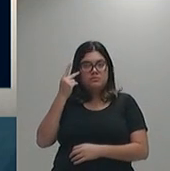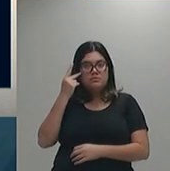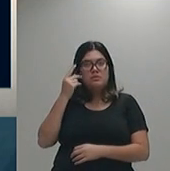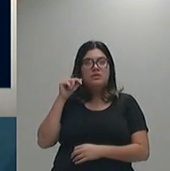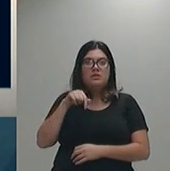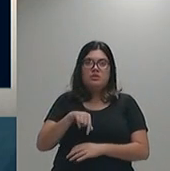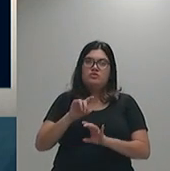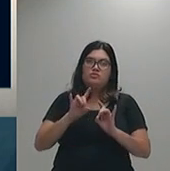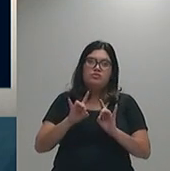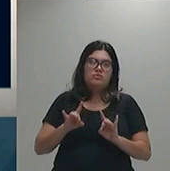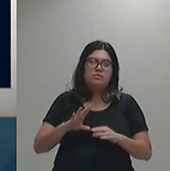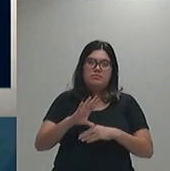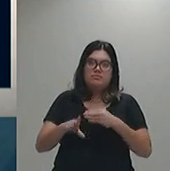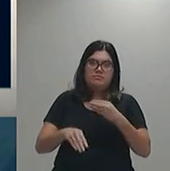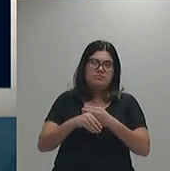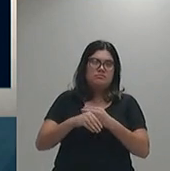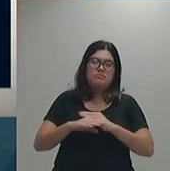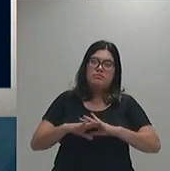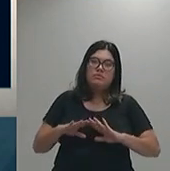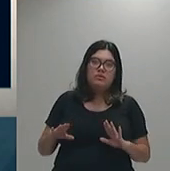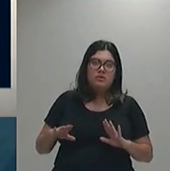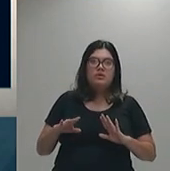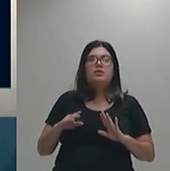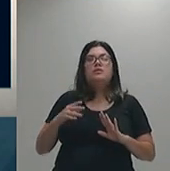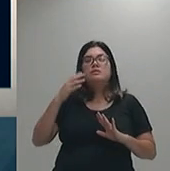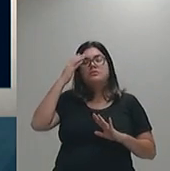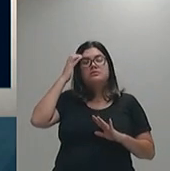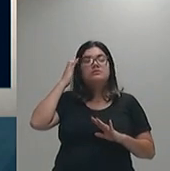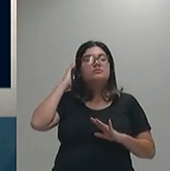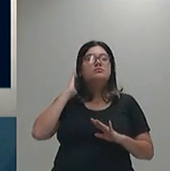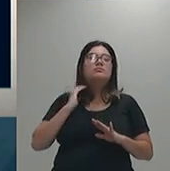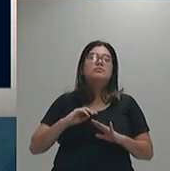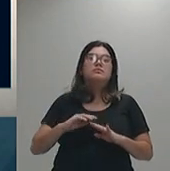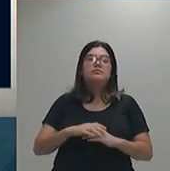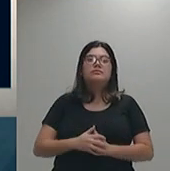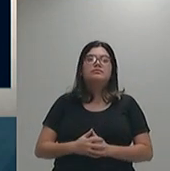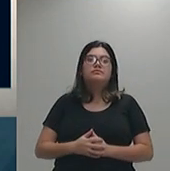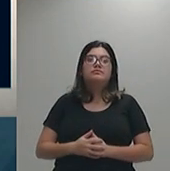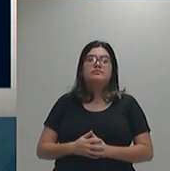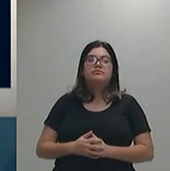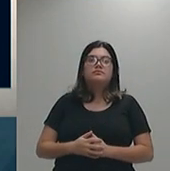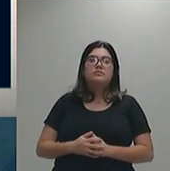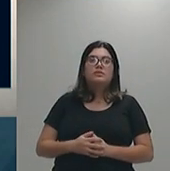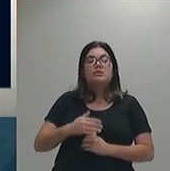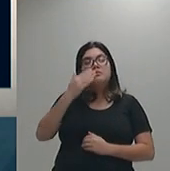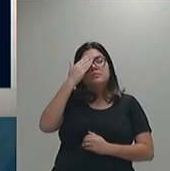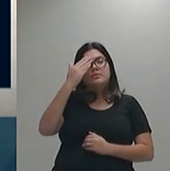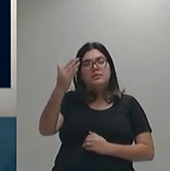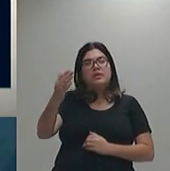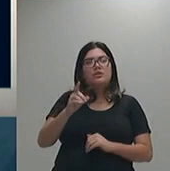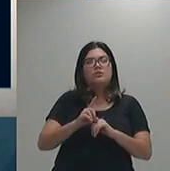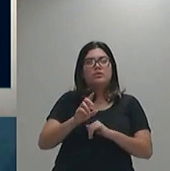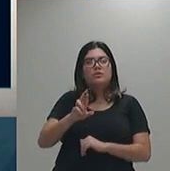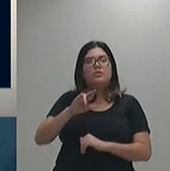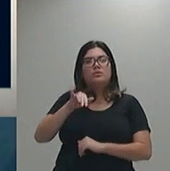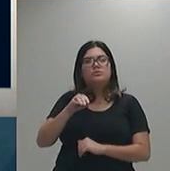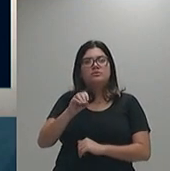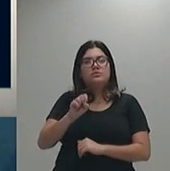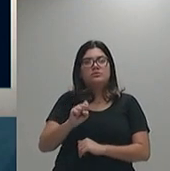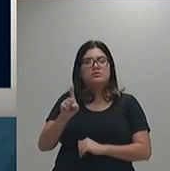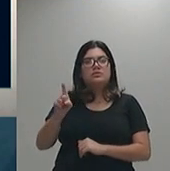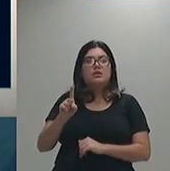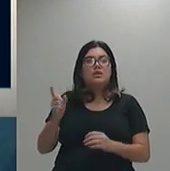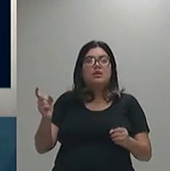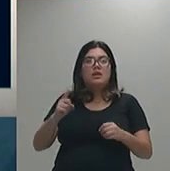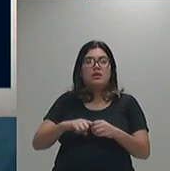queria colocar pelo tribunal que não havia sido ainda levantado Muito obrigado muito obrigado Doutor José Bonifácio devolva palavra o m nesse